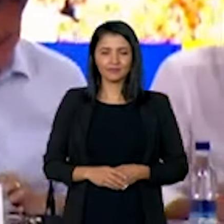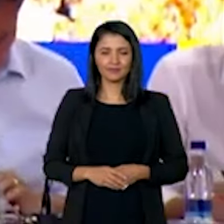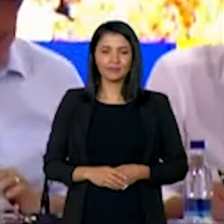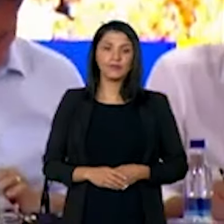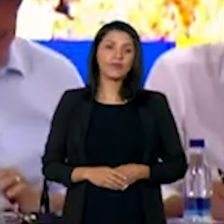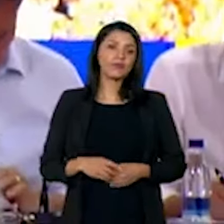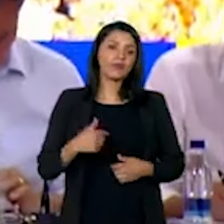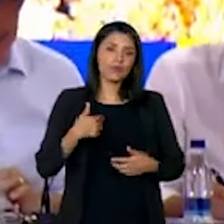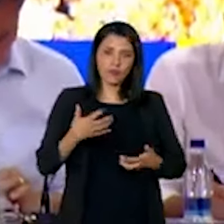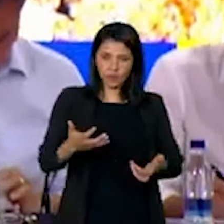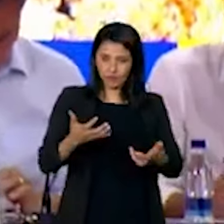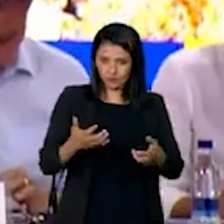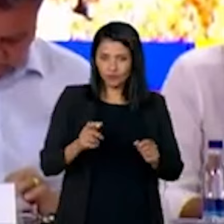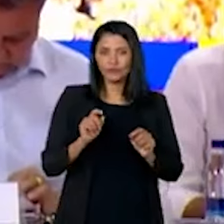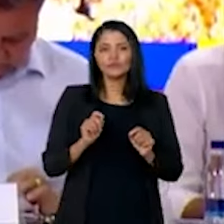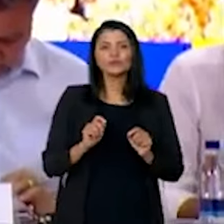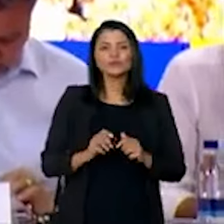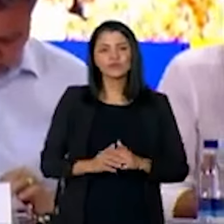quero.